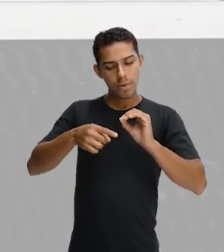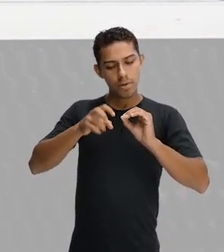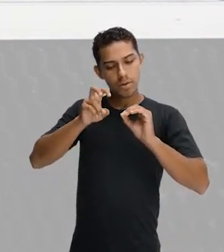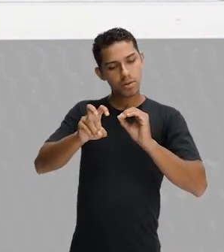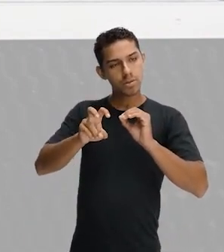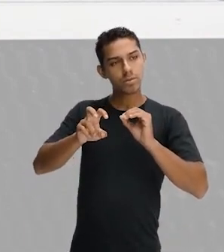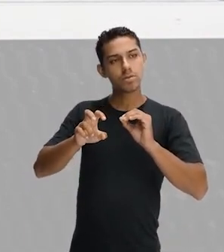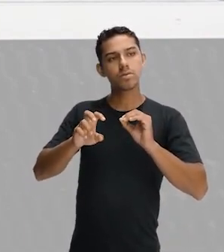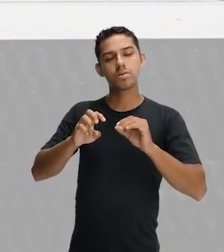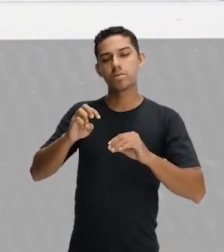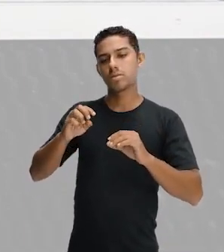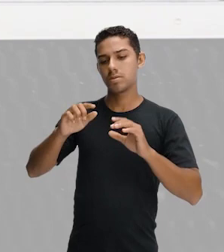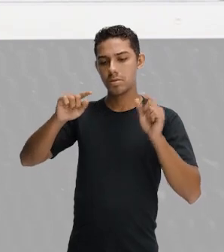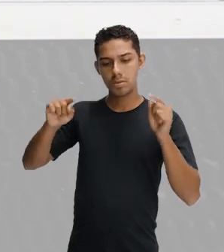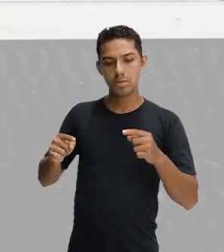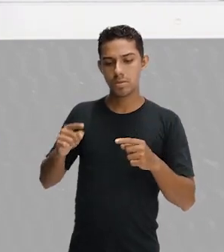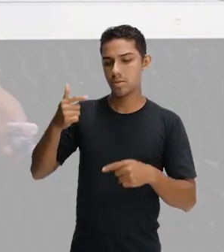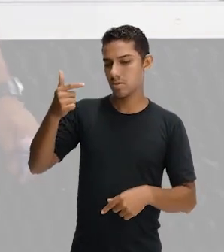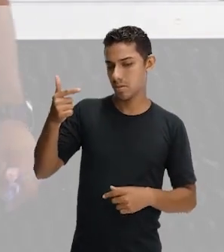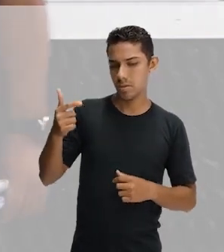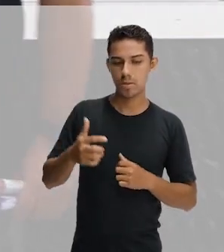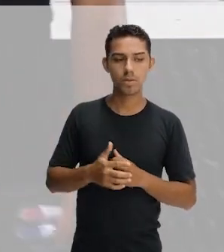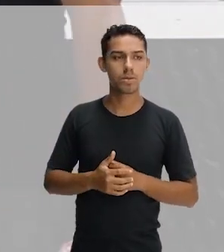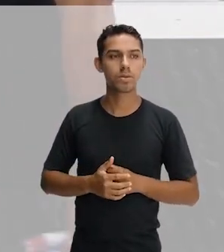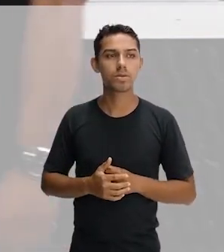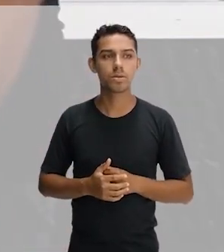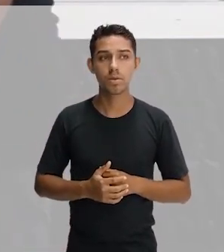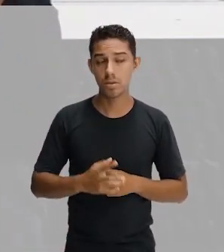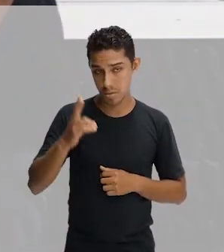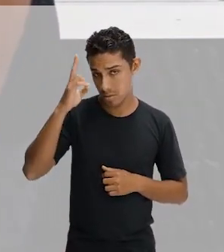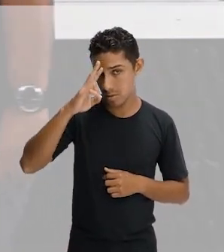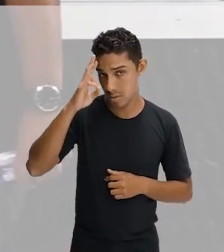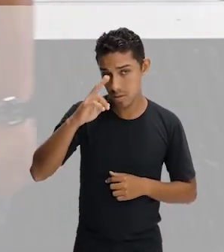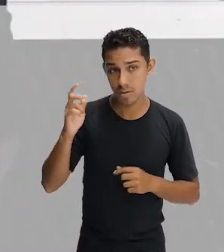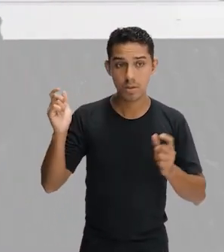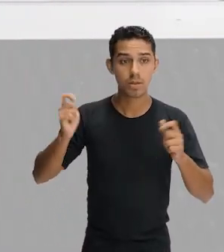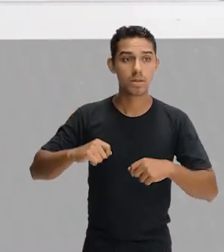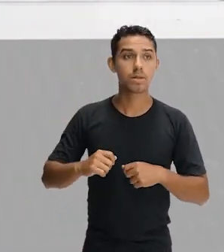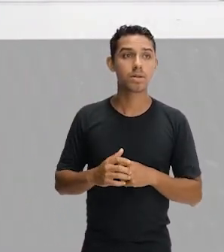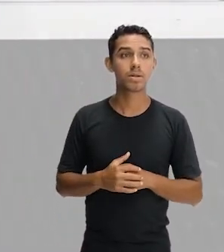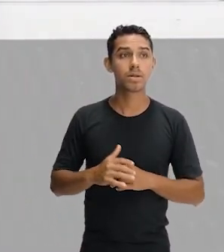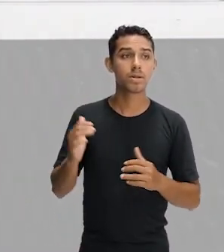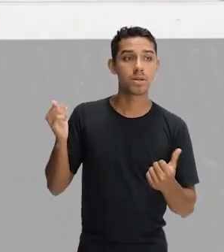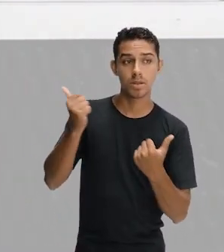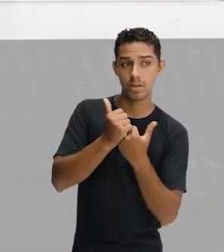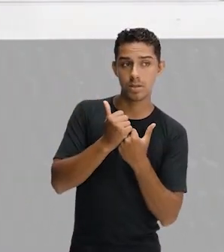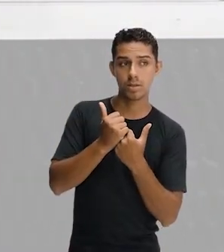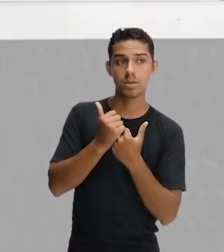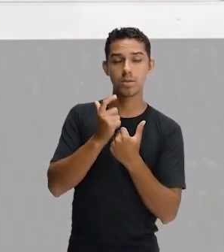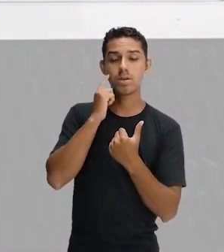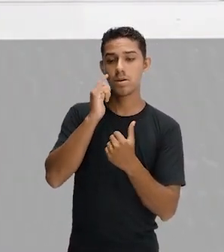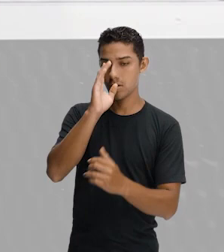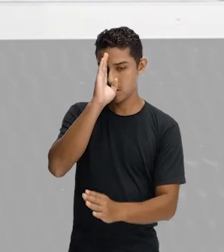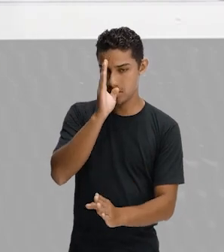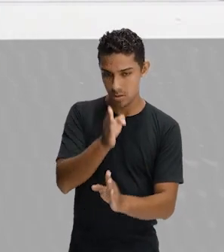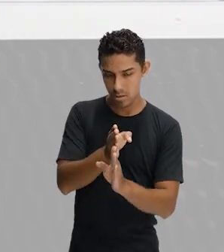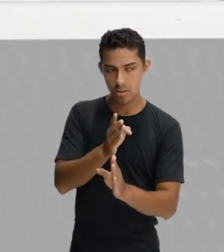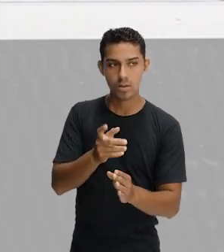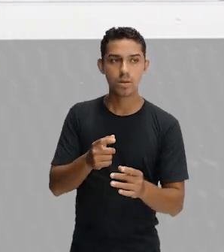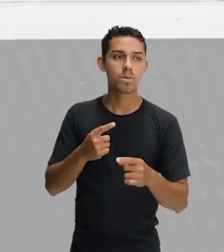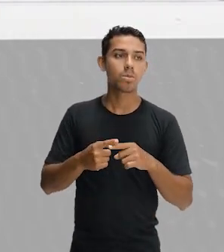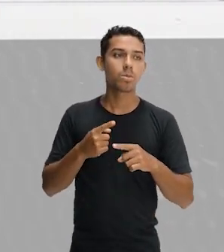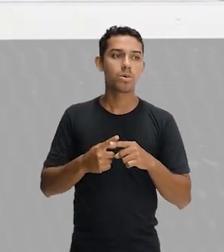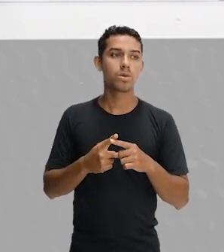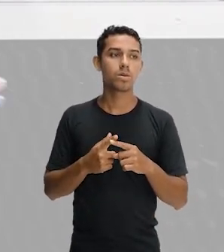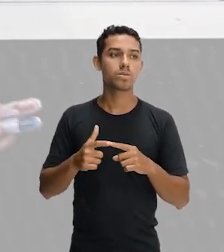0,5 metros, então 0,5 ao quadrado. Lembrando que eu só posso fazer essa substituição direta porque eu tenho a massa